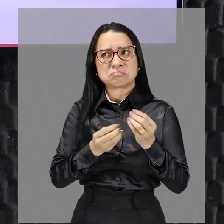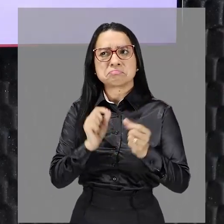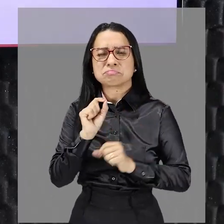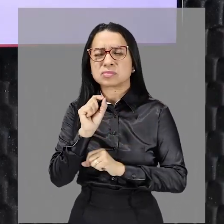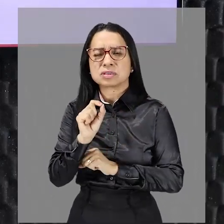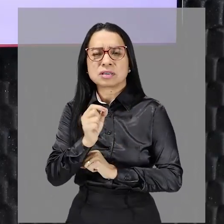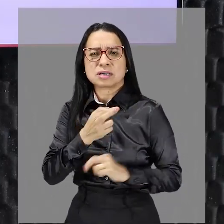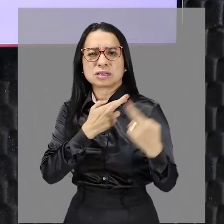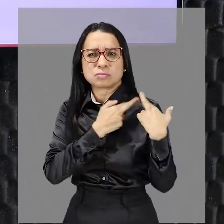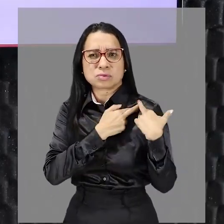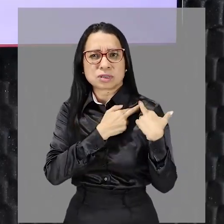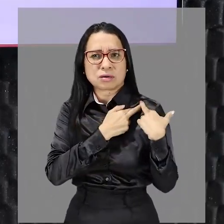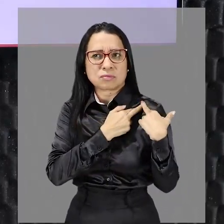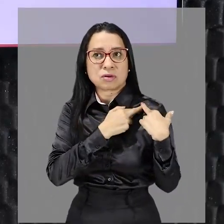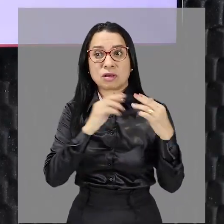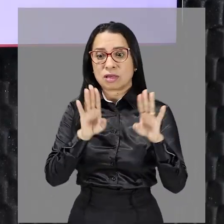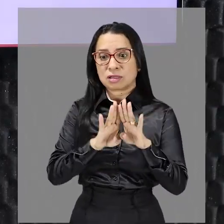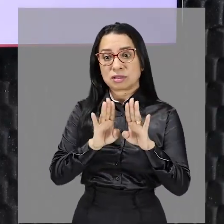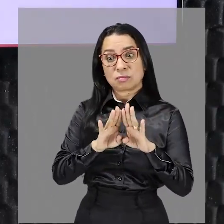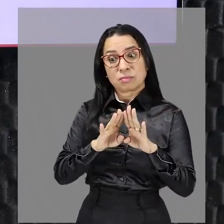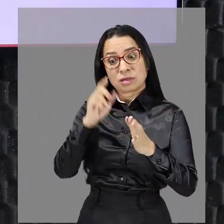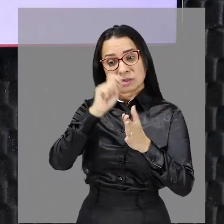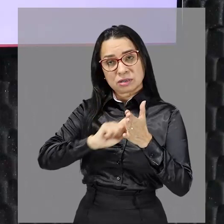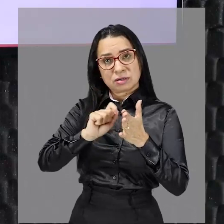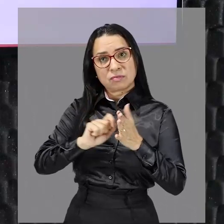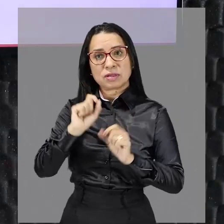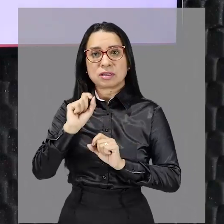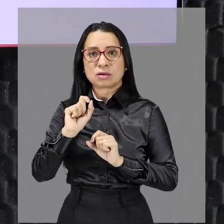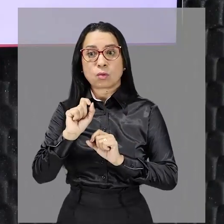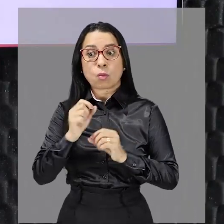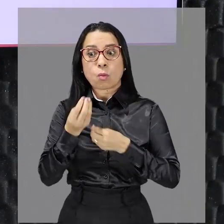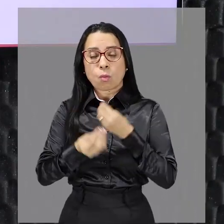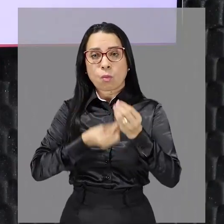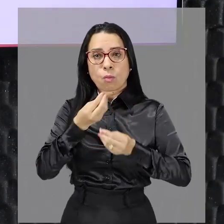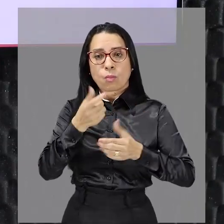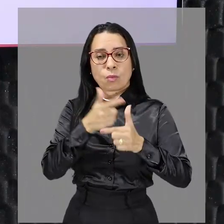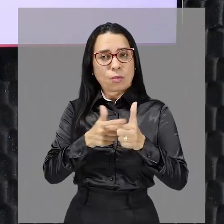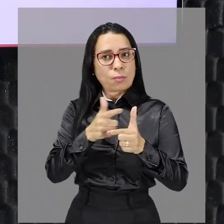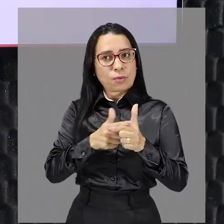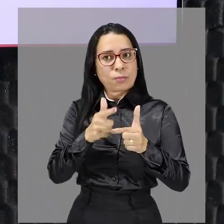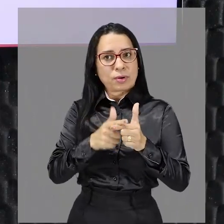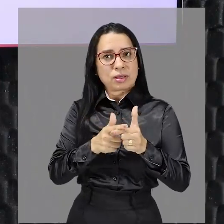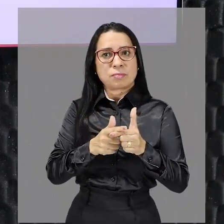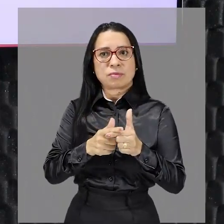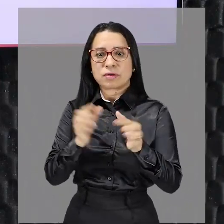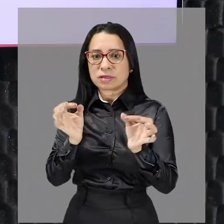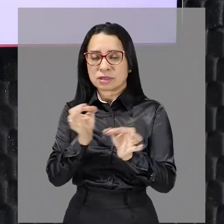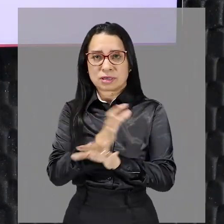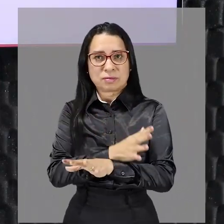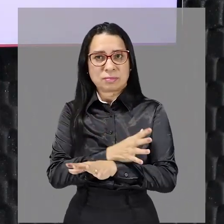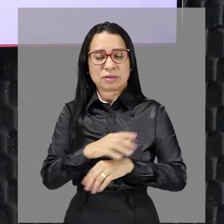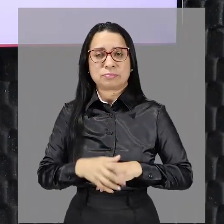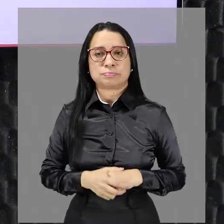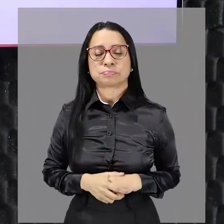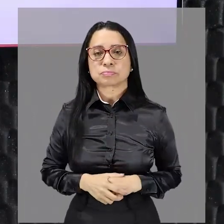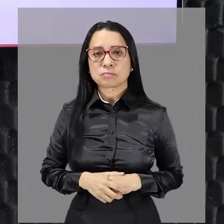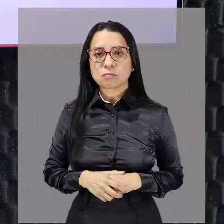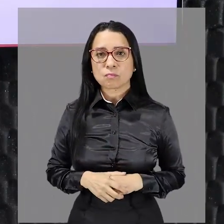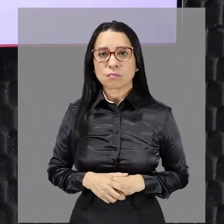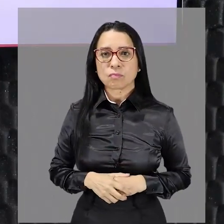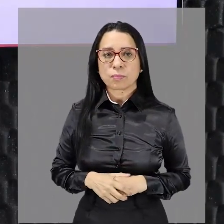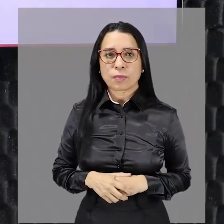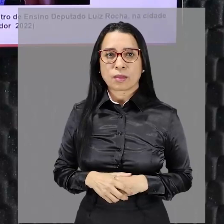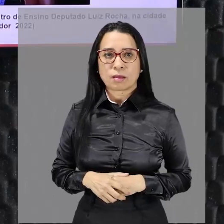irá ser solucionado. Então, lá na conclusão, a sua redação precisa de uma proposta de intervenção.